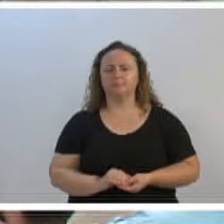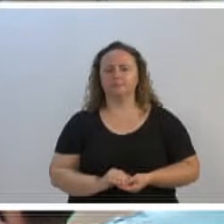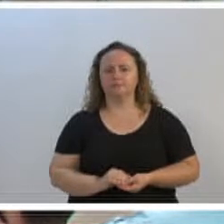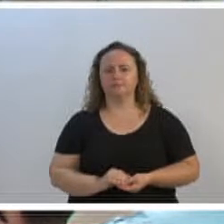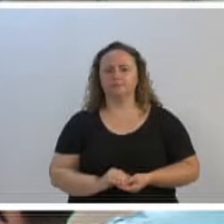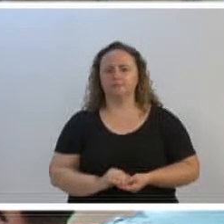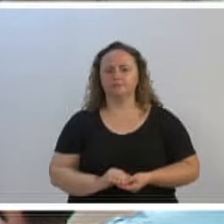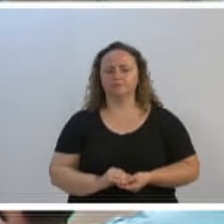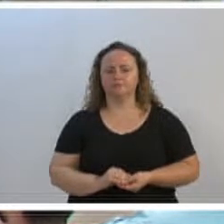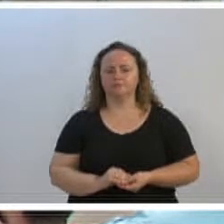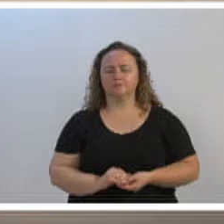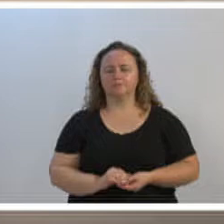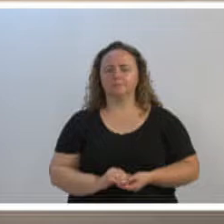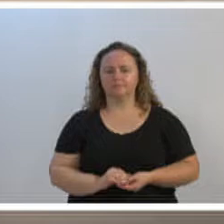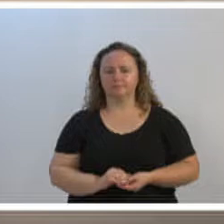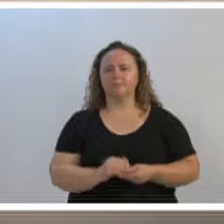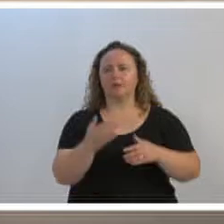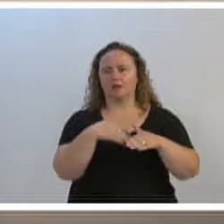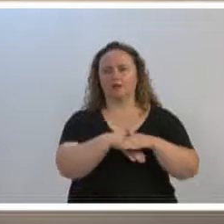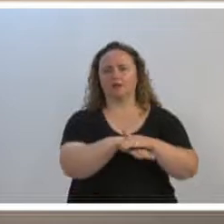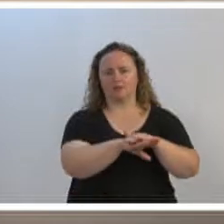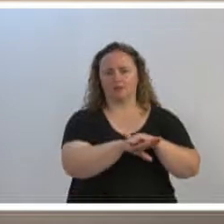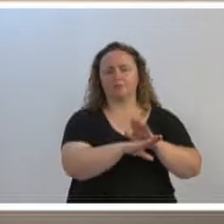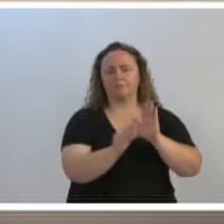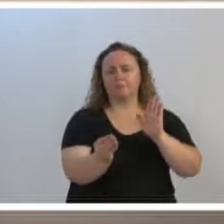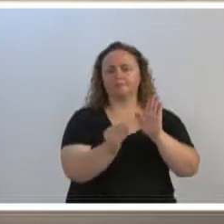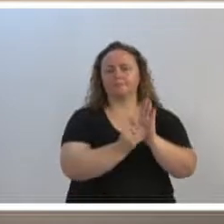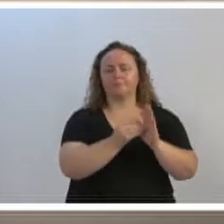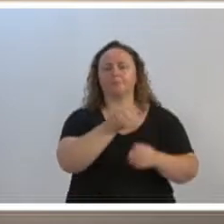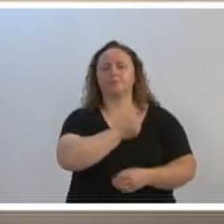Retirado da pauta e ao arquivo a indicação número